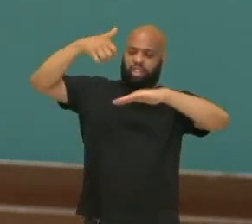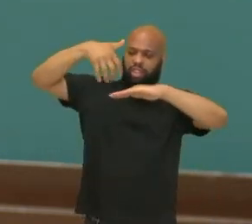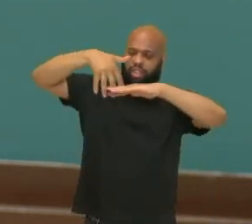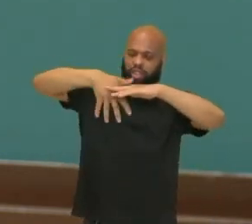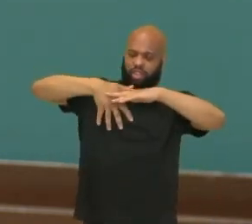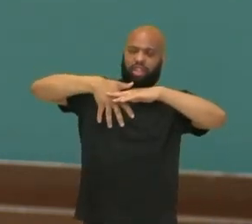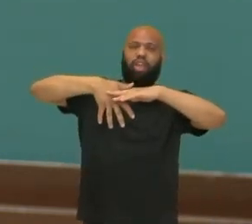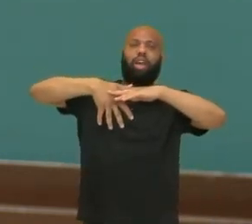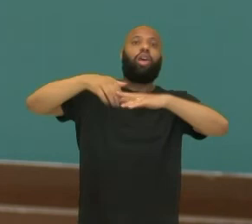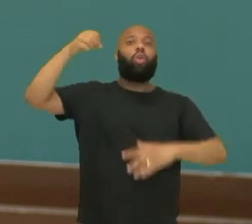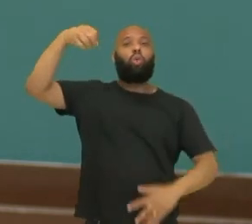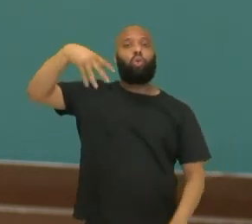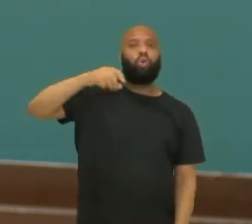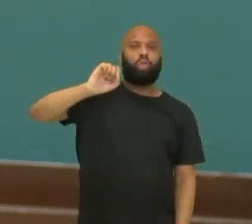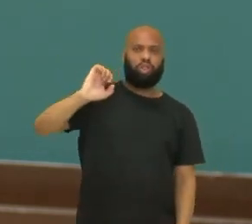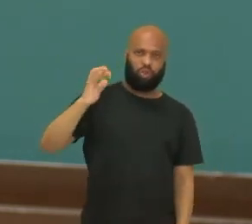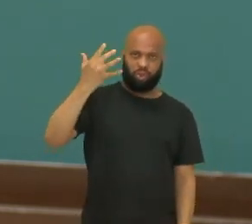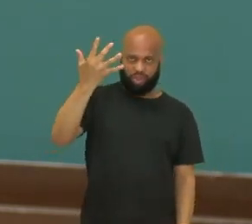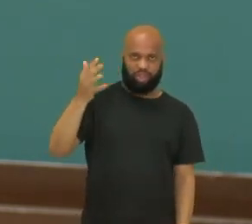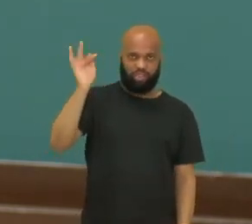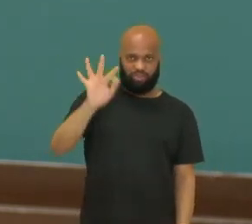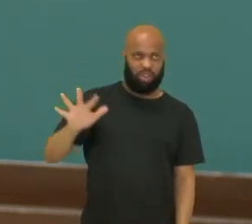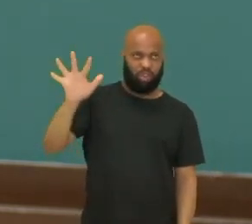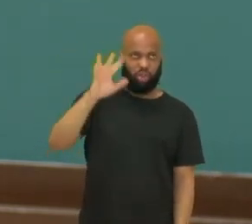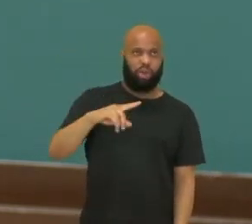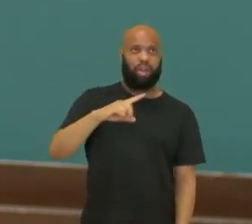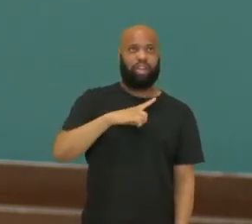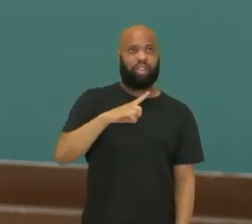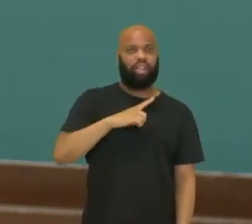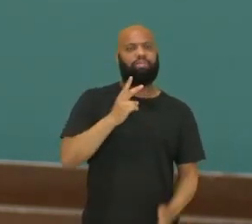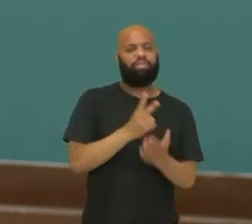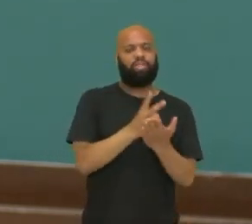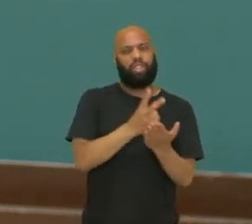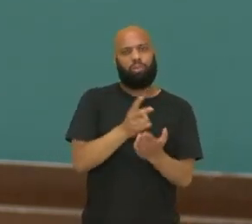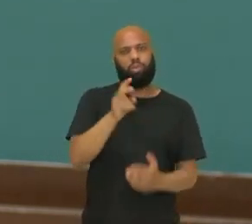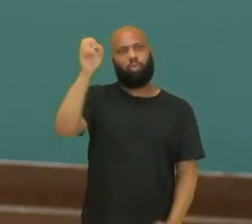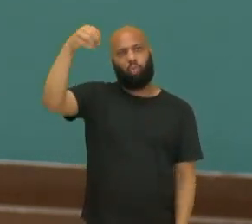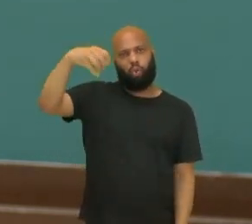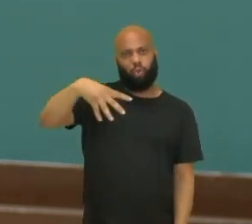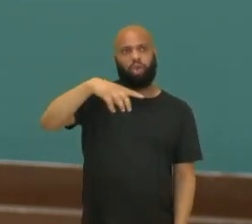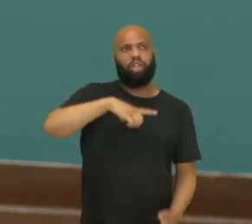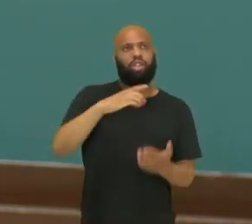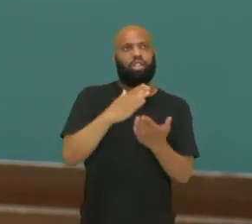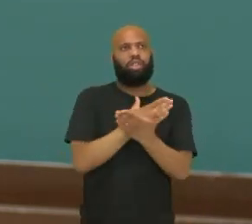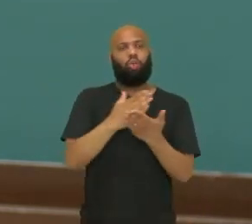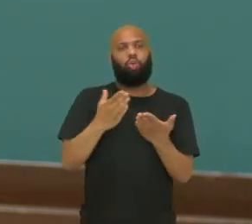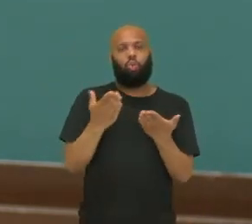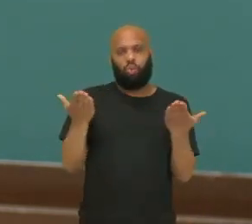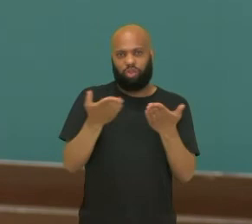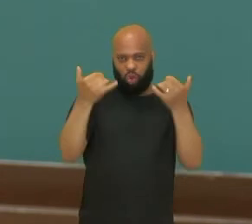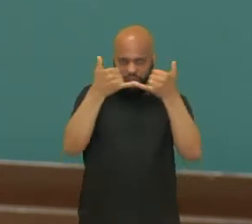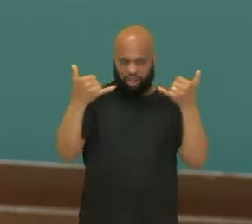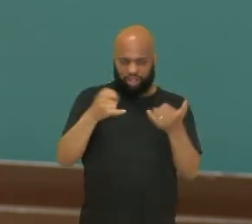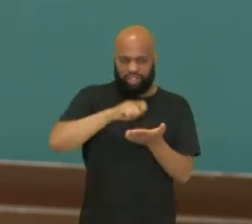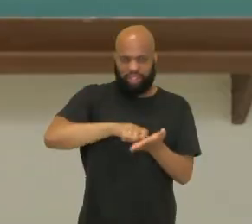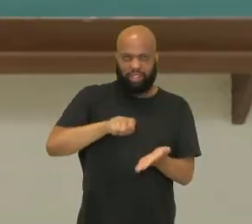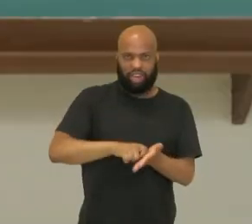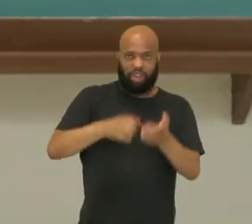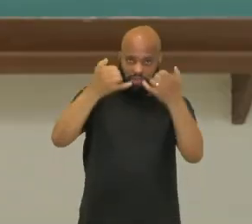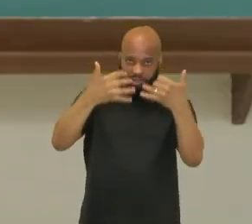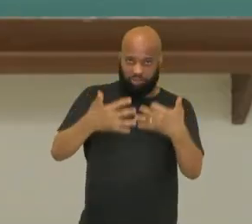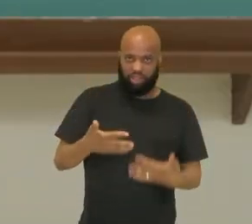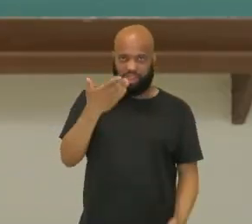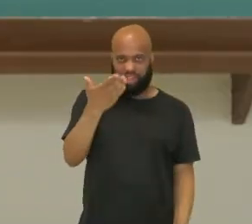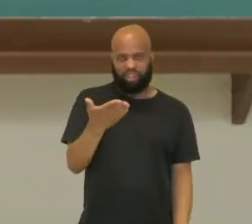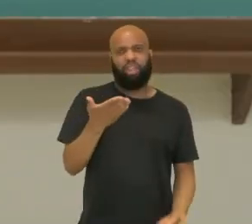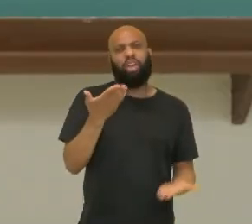luz é um fenômeno que ocorre mais evidentemente com a luz. Em algumas linhas, descreva esse fenômeno. É